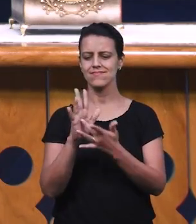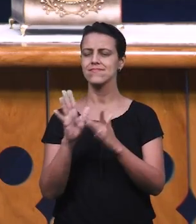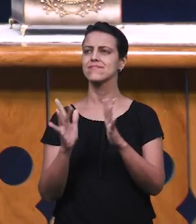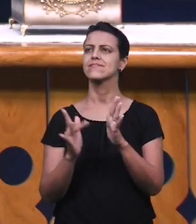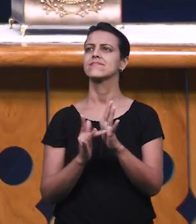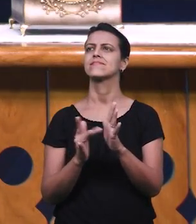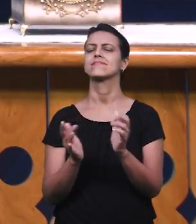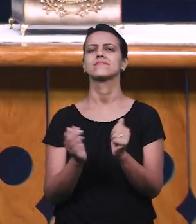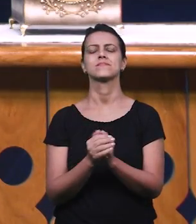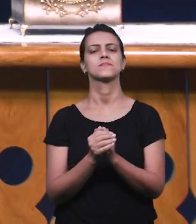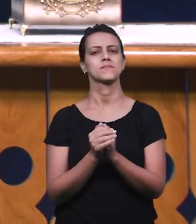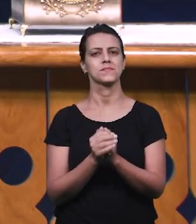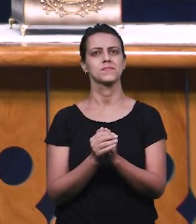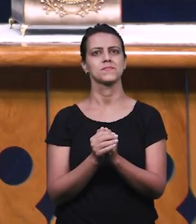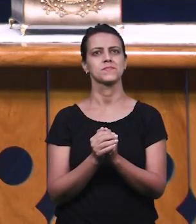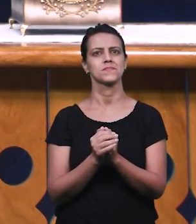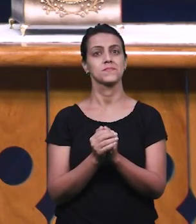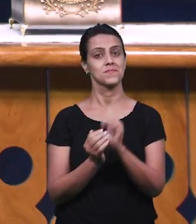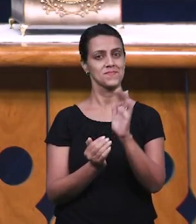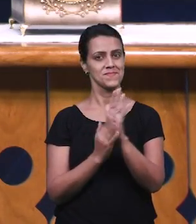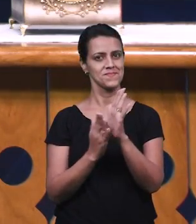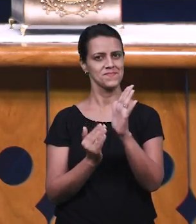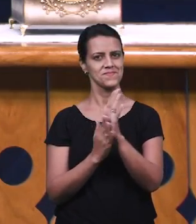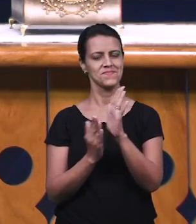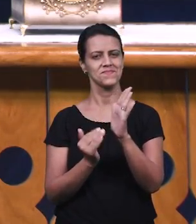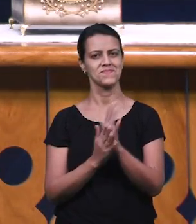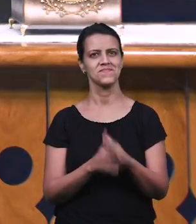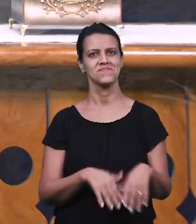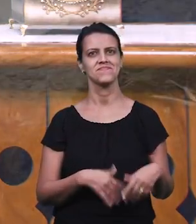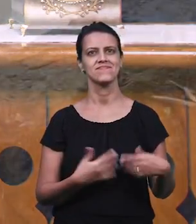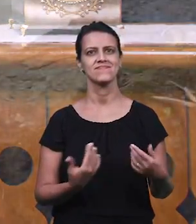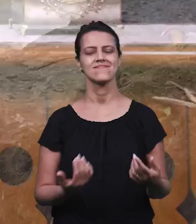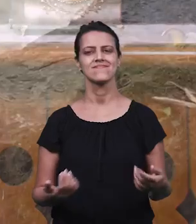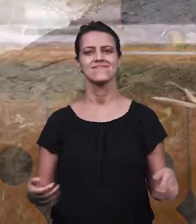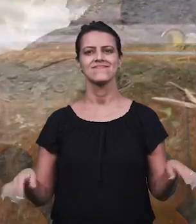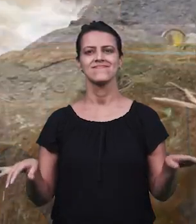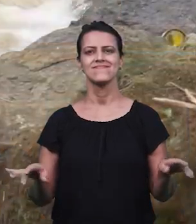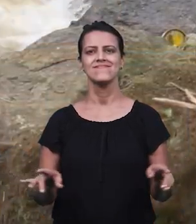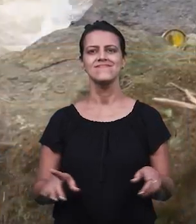de Jesus. Amém. Vamos cantar um louvor?